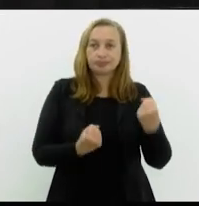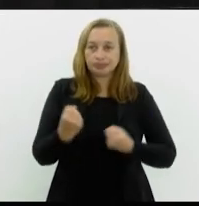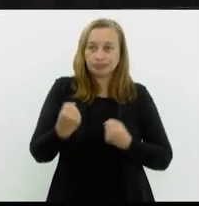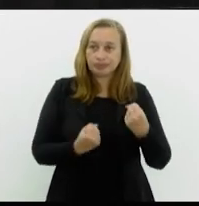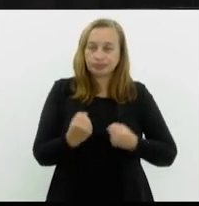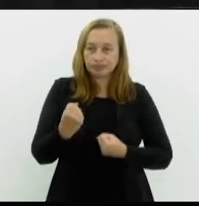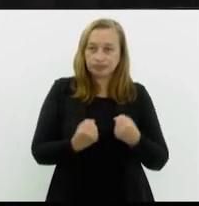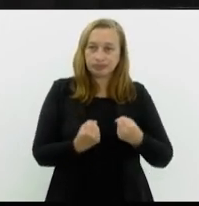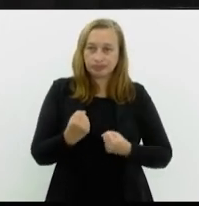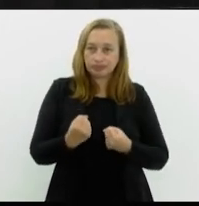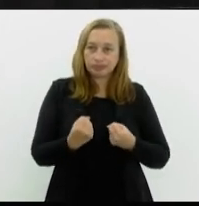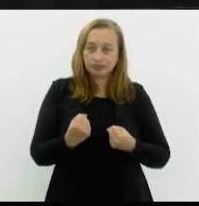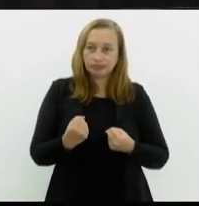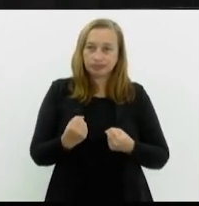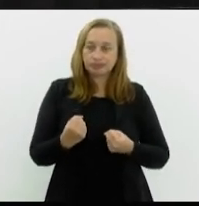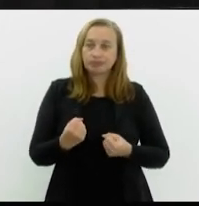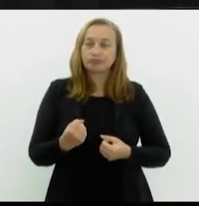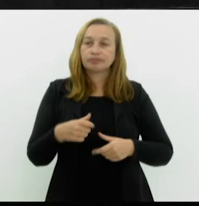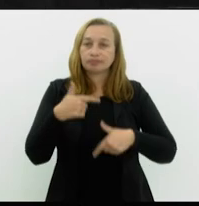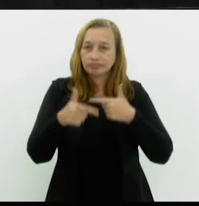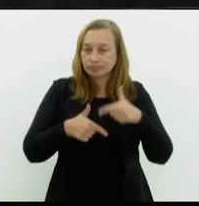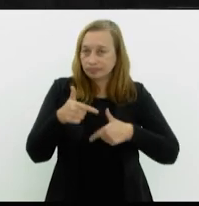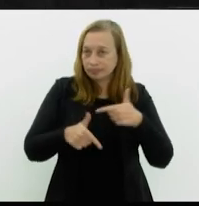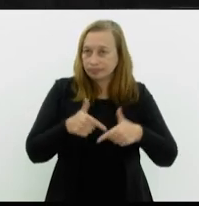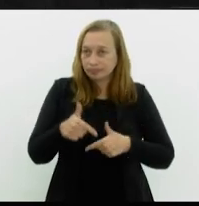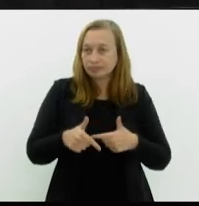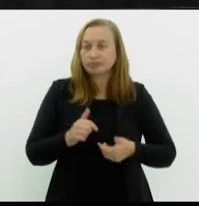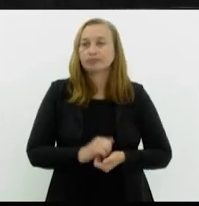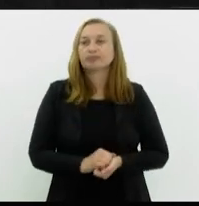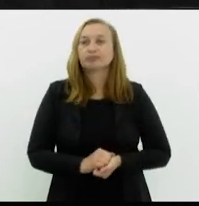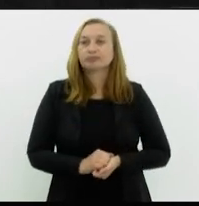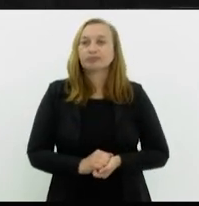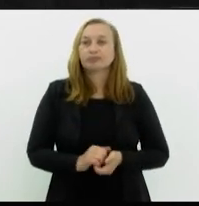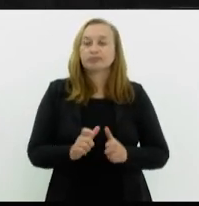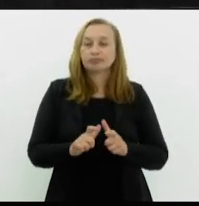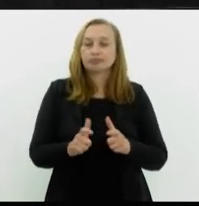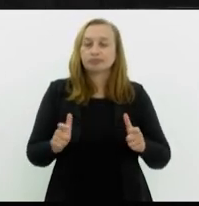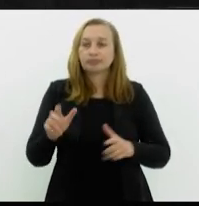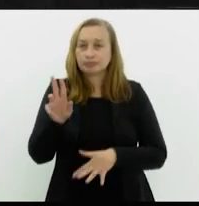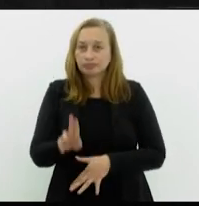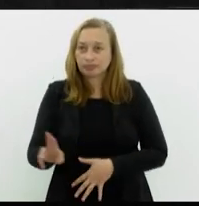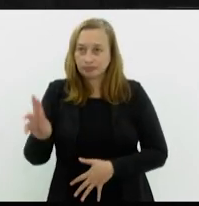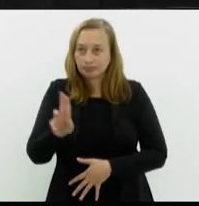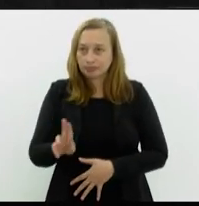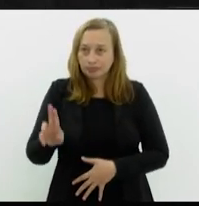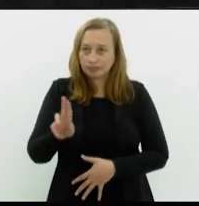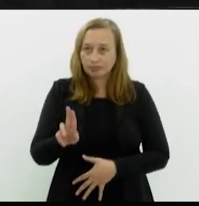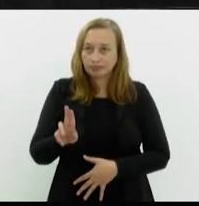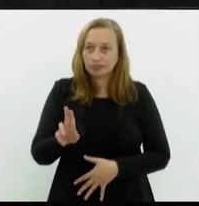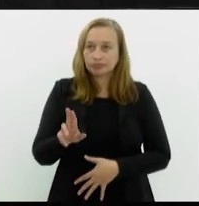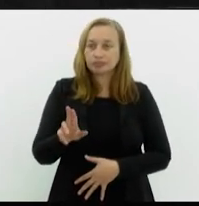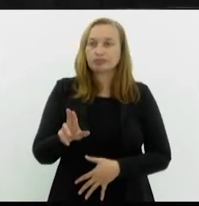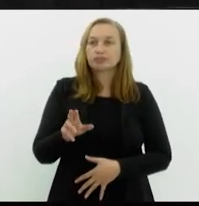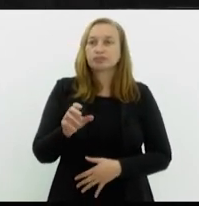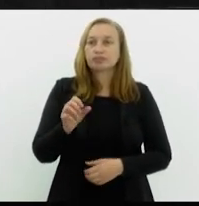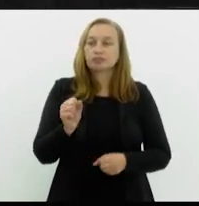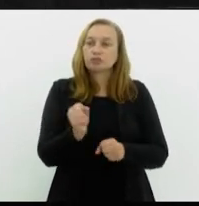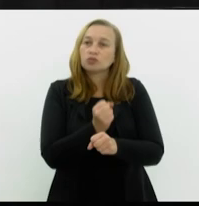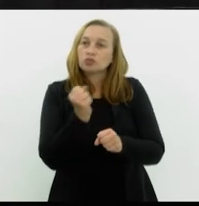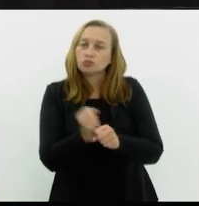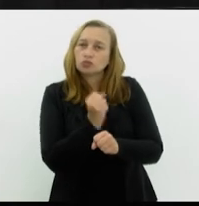dia. E há uma massa muito grande de usuários, pedreiros,